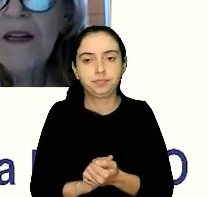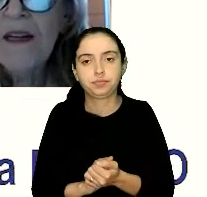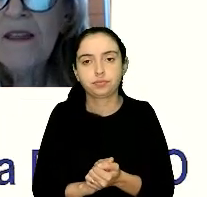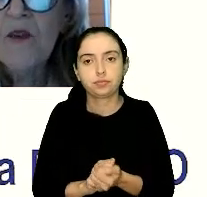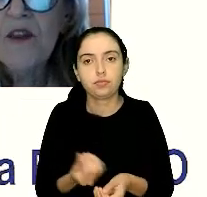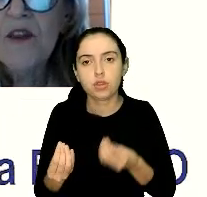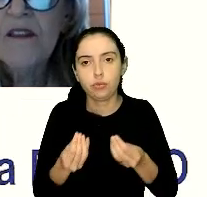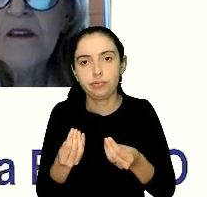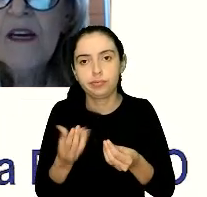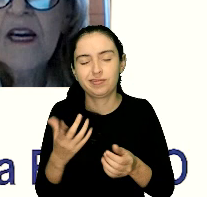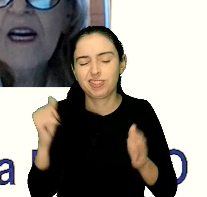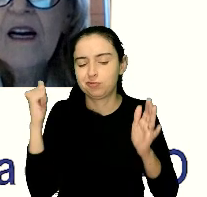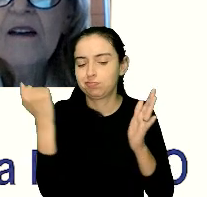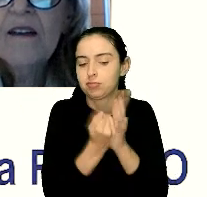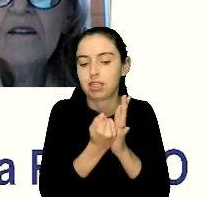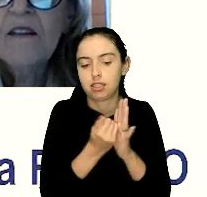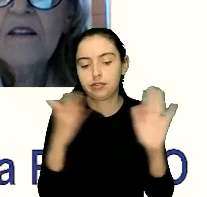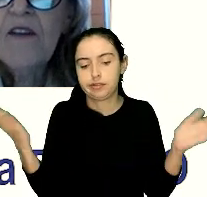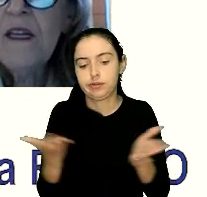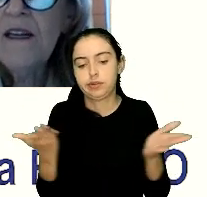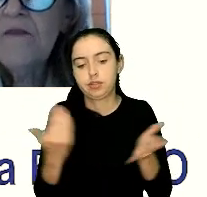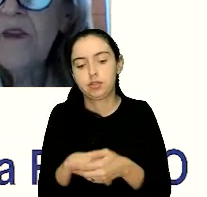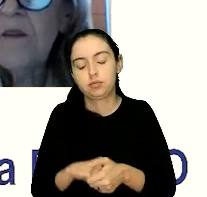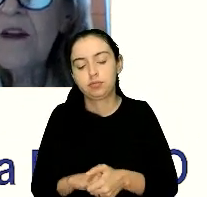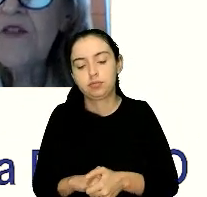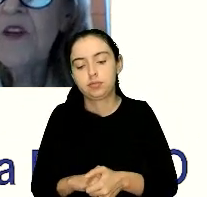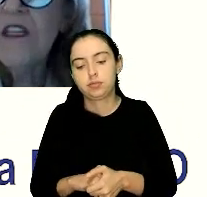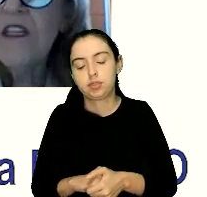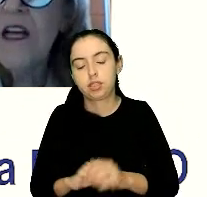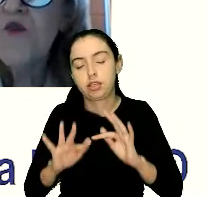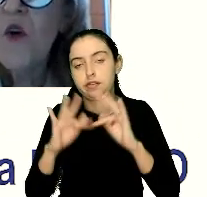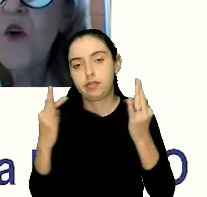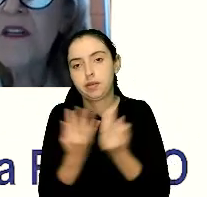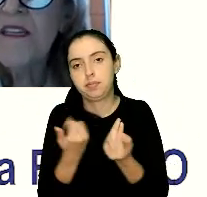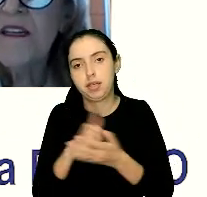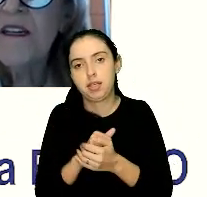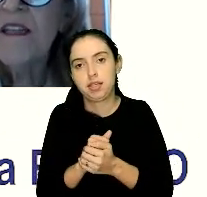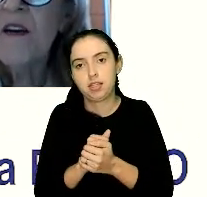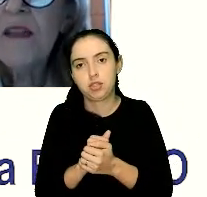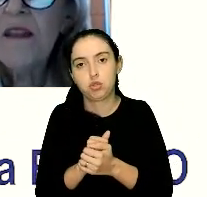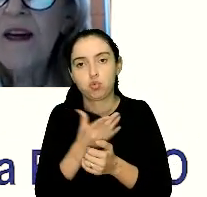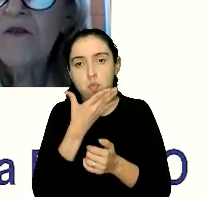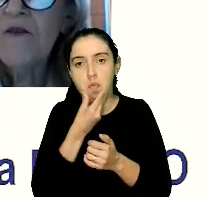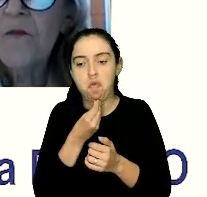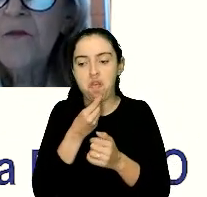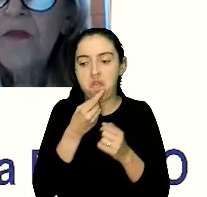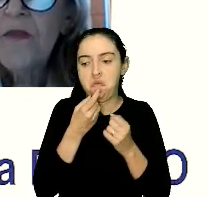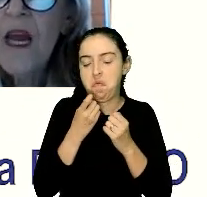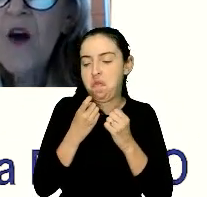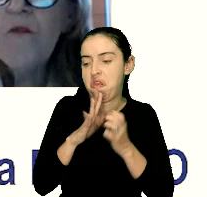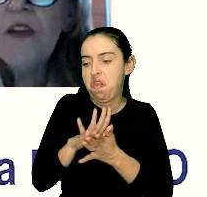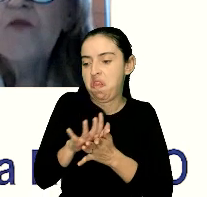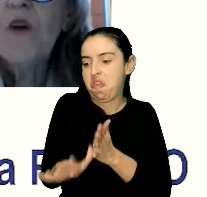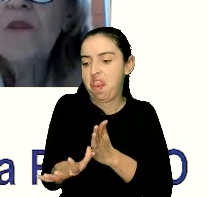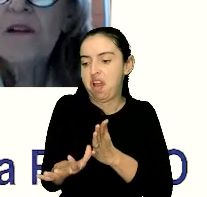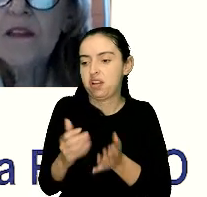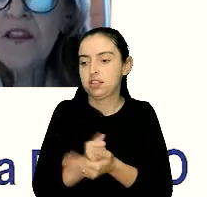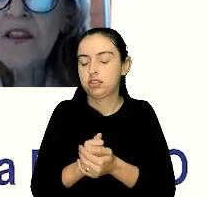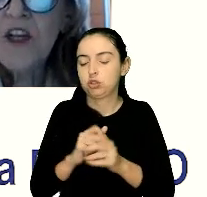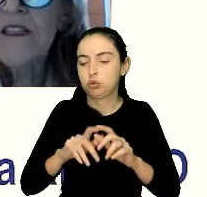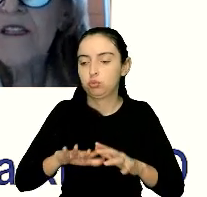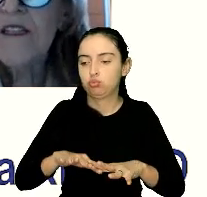muito marcada agora, né? Na família. E a masculinidade tóxica tem aumentado.